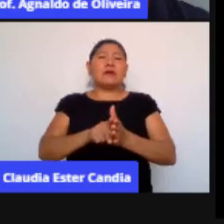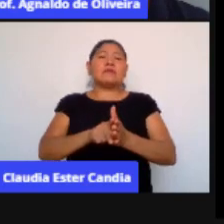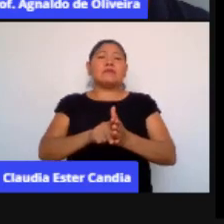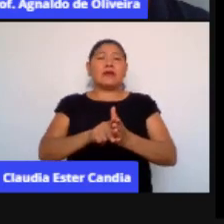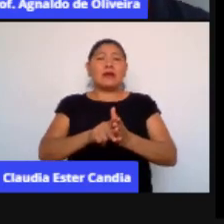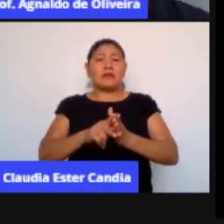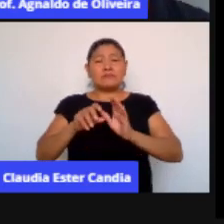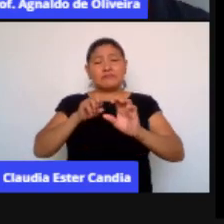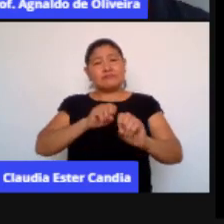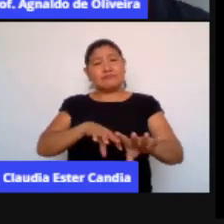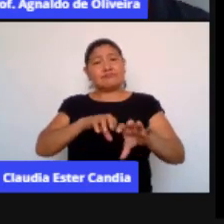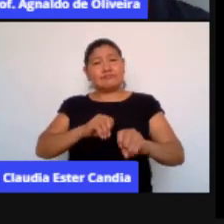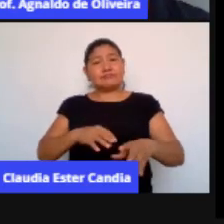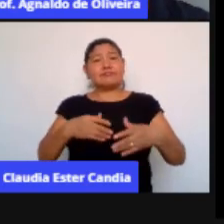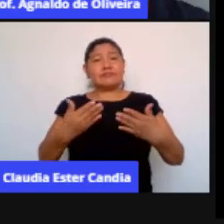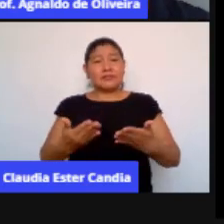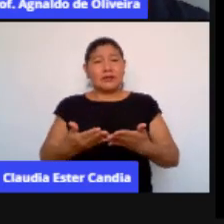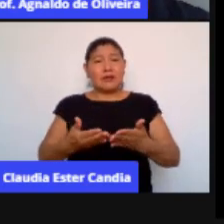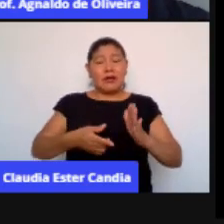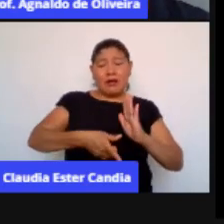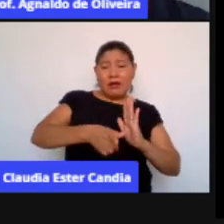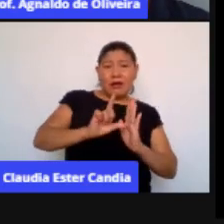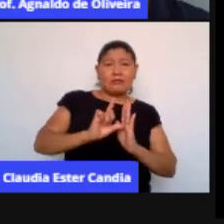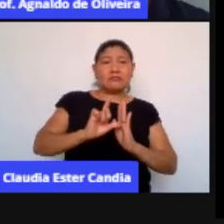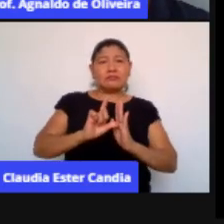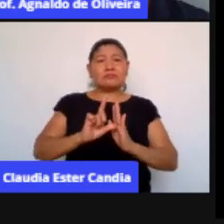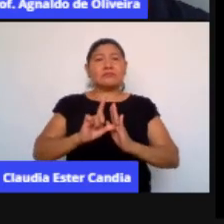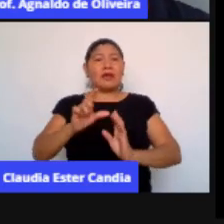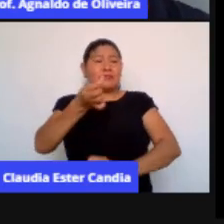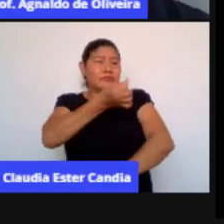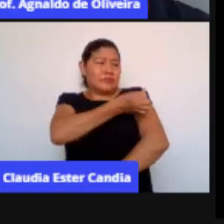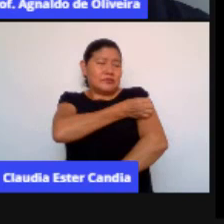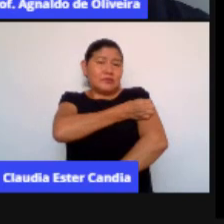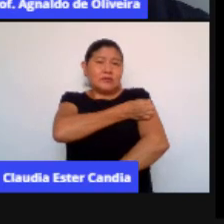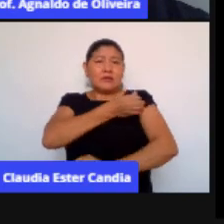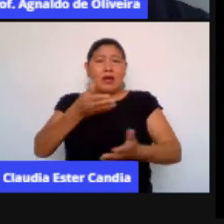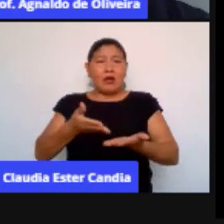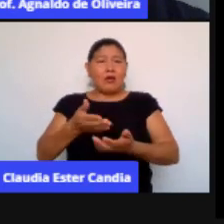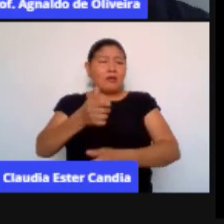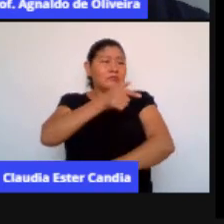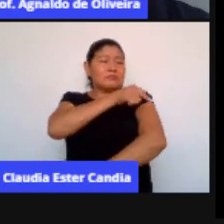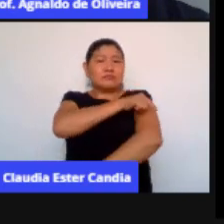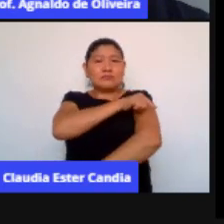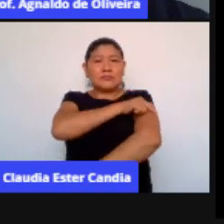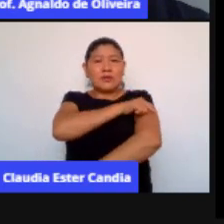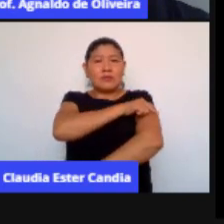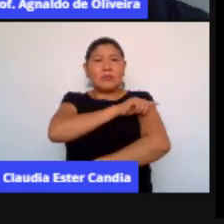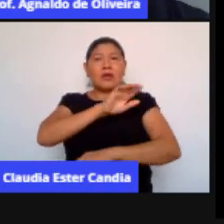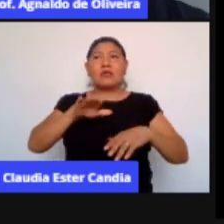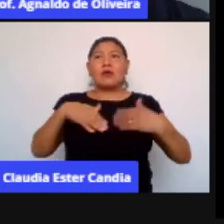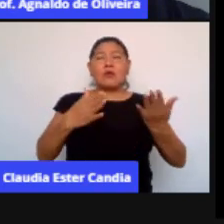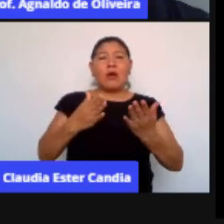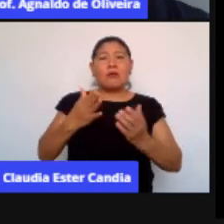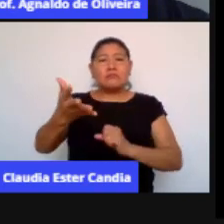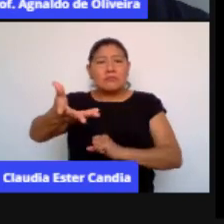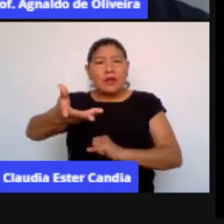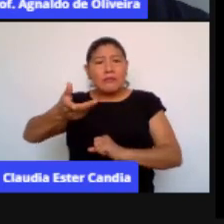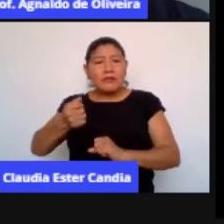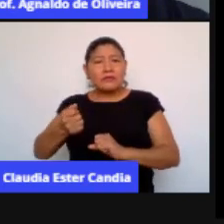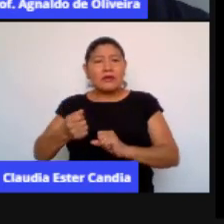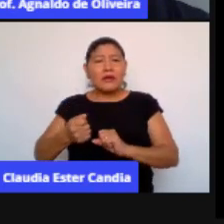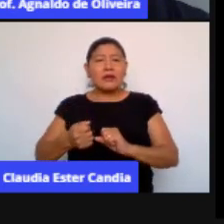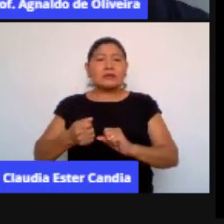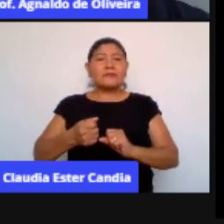Ela olhou lá para o sétimo ano, quais eram as habilidades, e tentou ver que habilidades do sexto ano se relacionavam a elas,